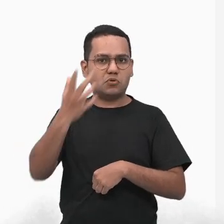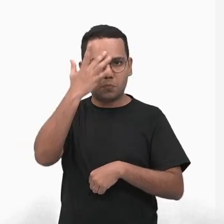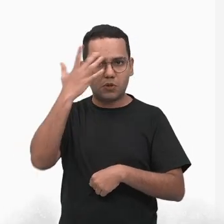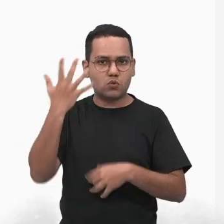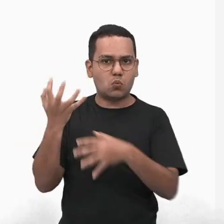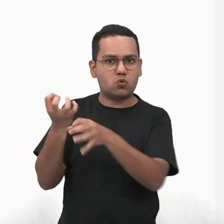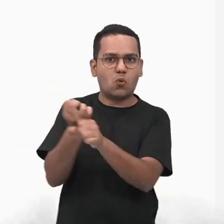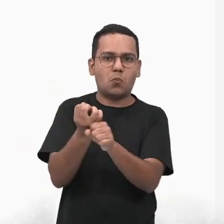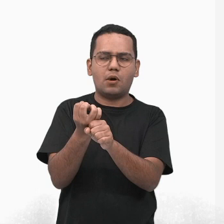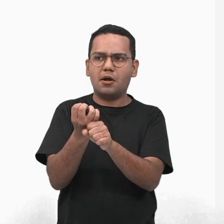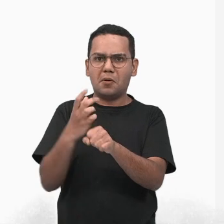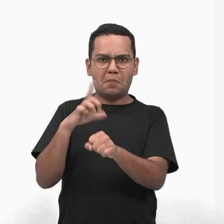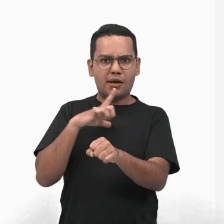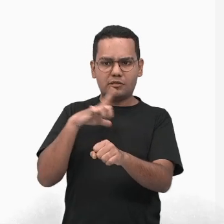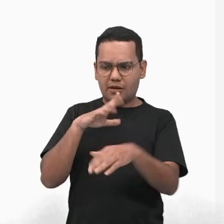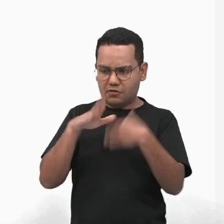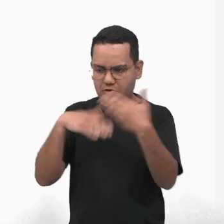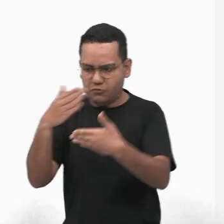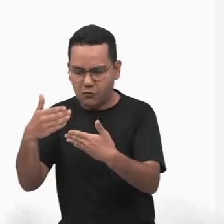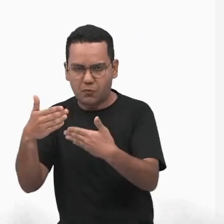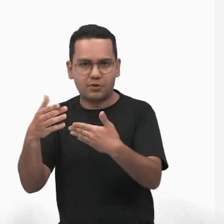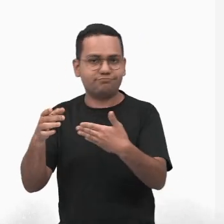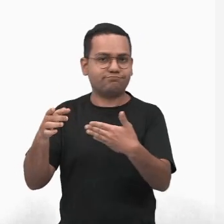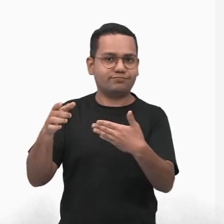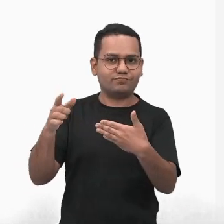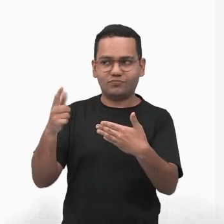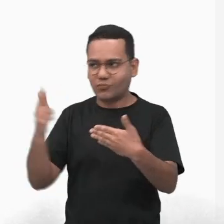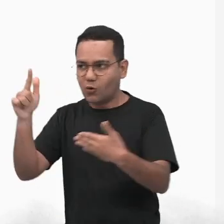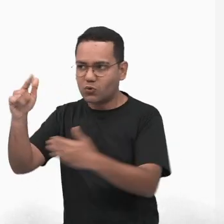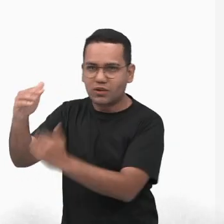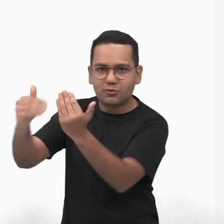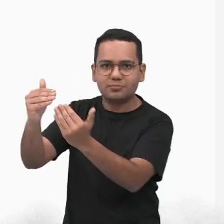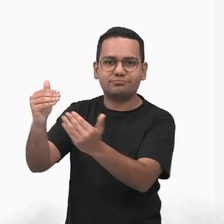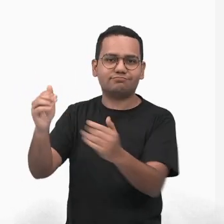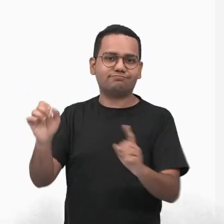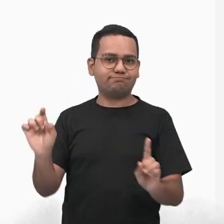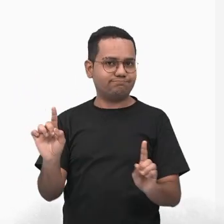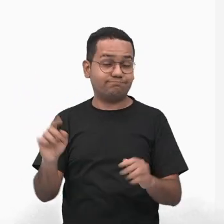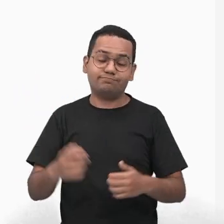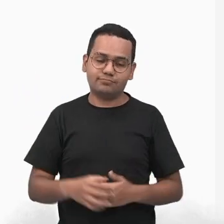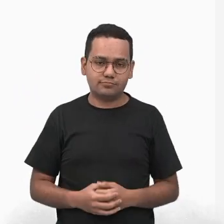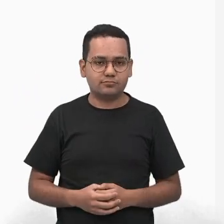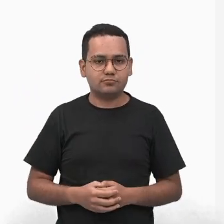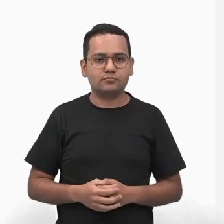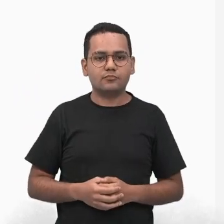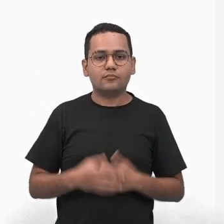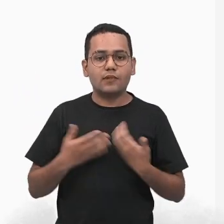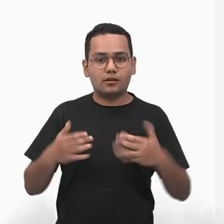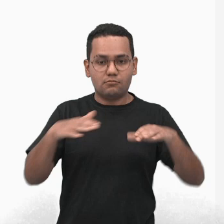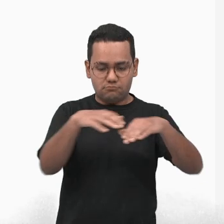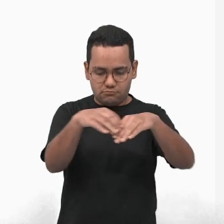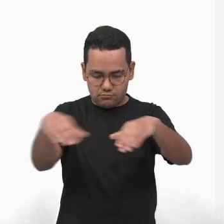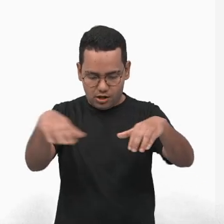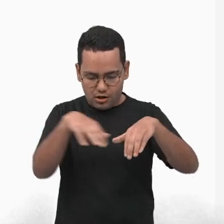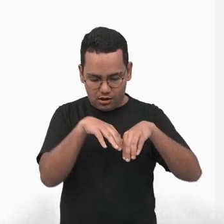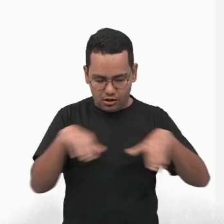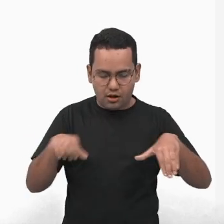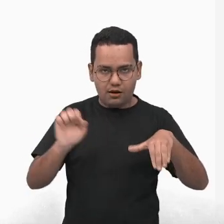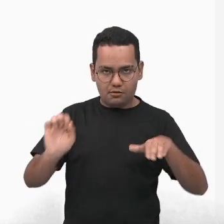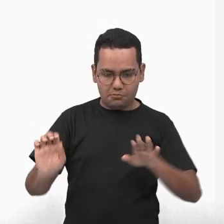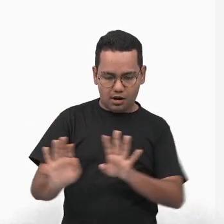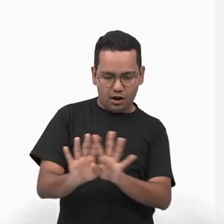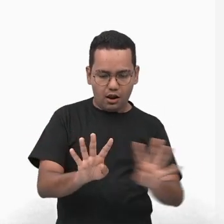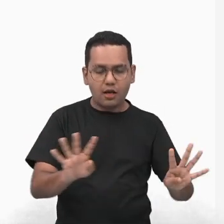avanços significativos nem de um lado nem de outro. Com o corpo enfiado na terra, os soldados usavam granadas de mão